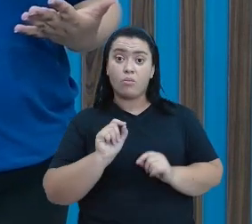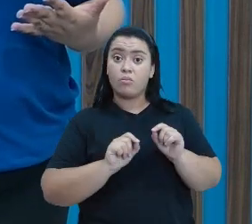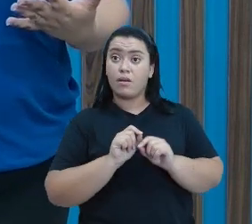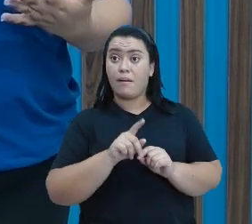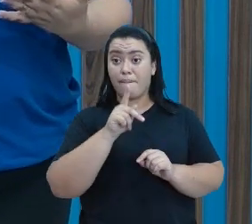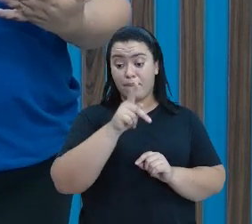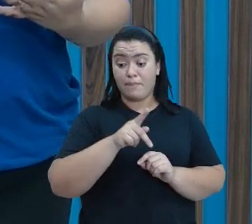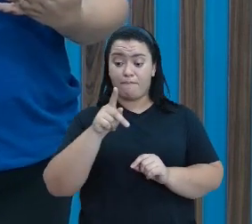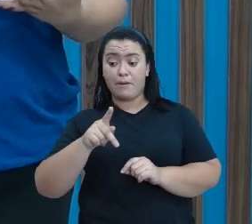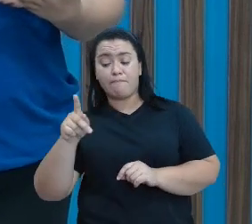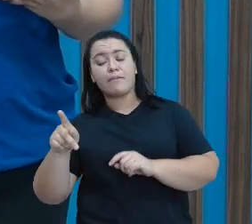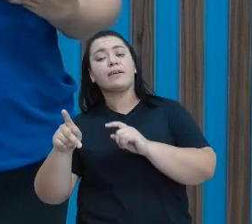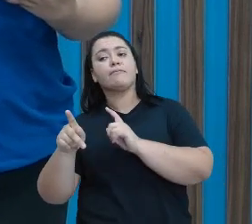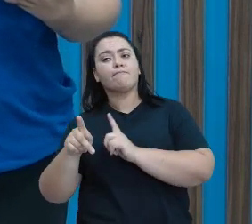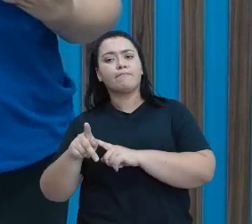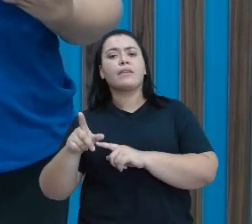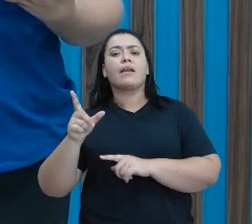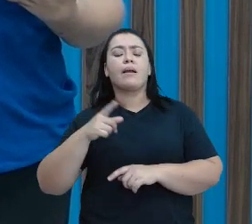descrever